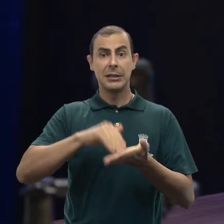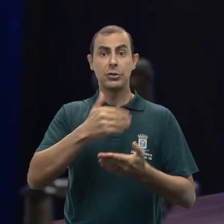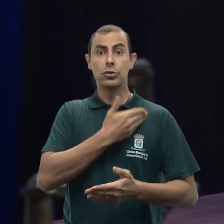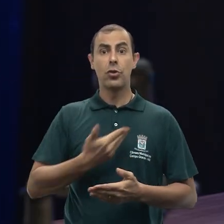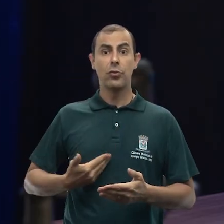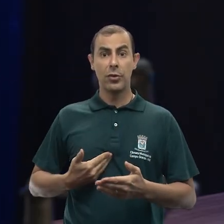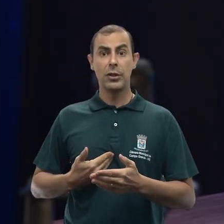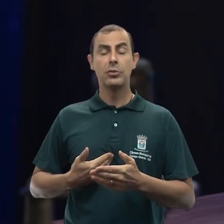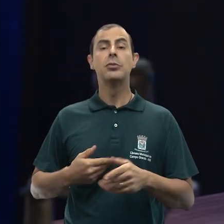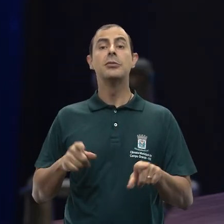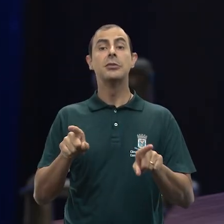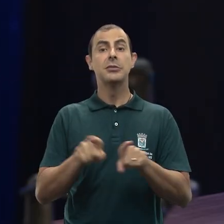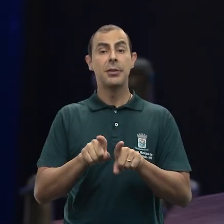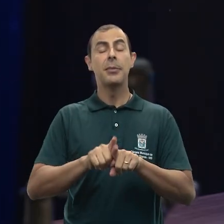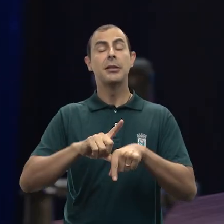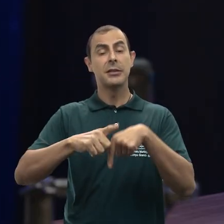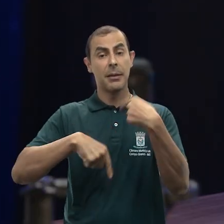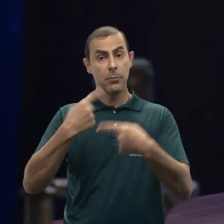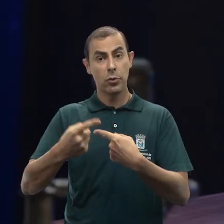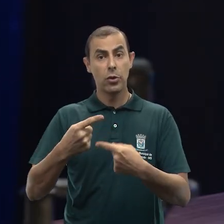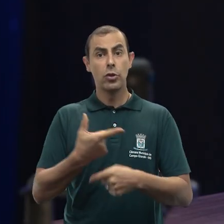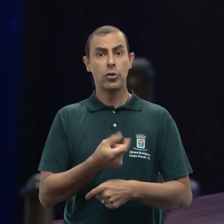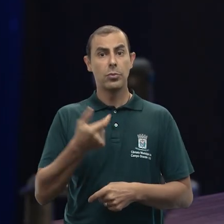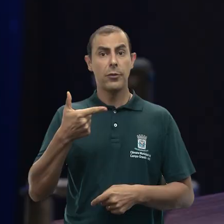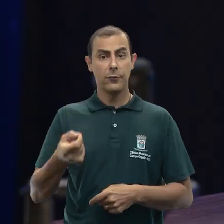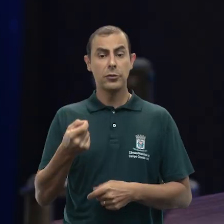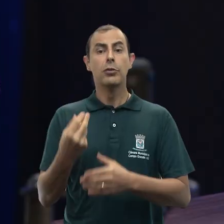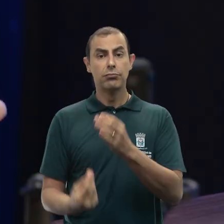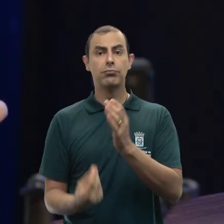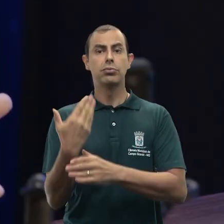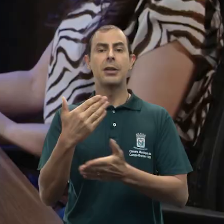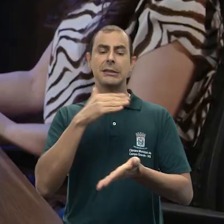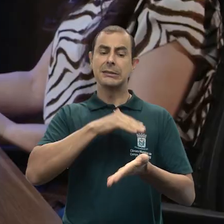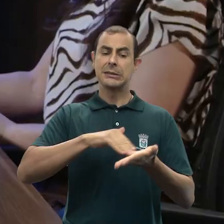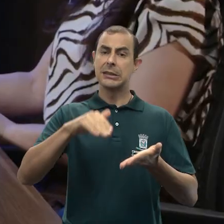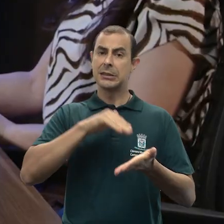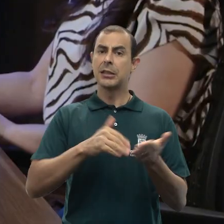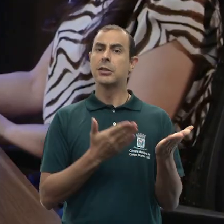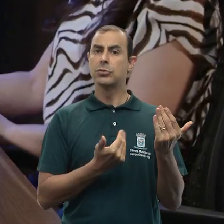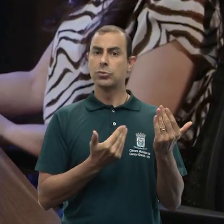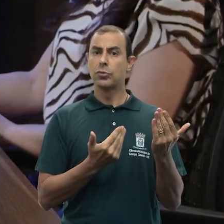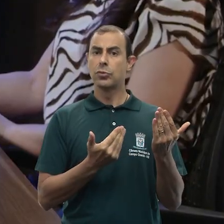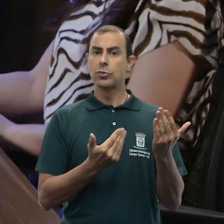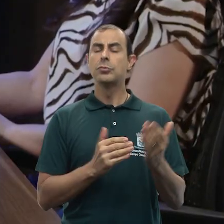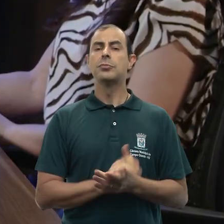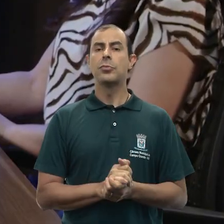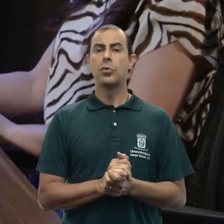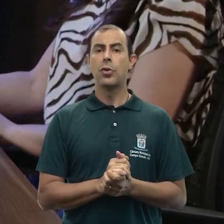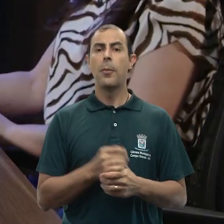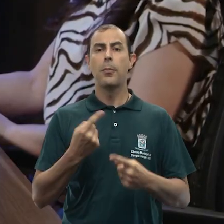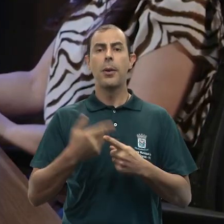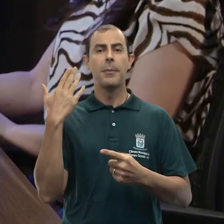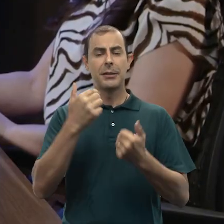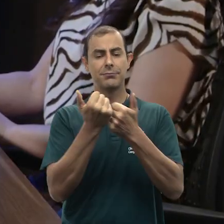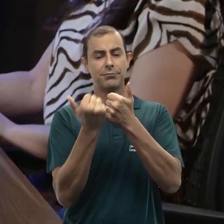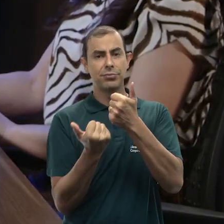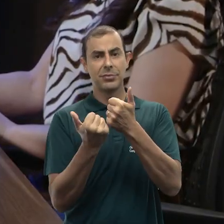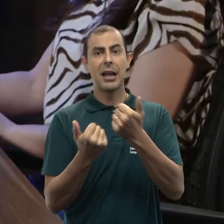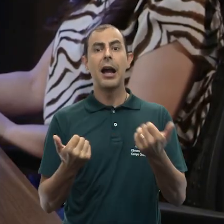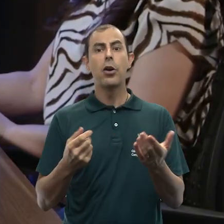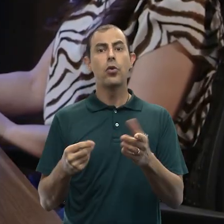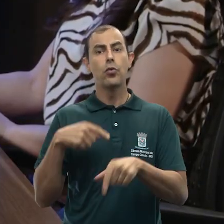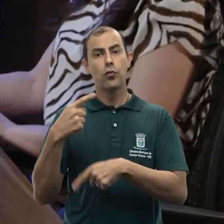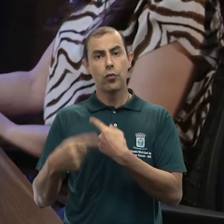Prefeitura e depois, a partir de 2020, tornamos uma secretaria, né? O que era uma subsecretaria passou a ser